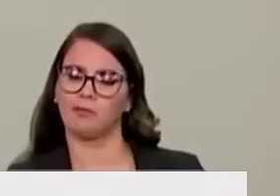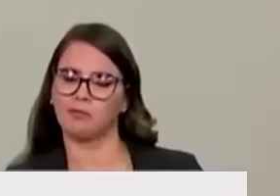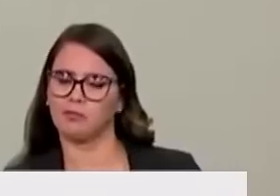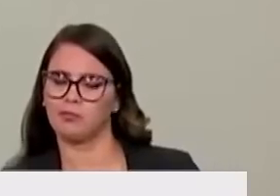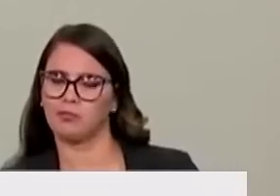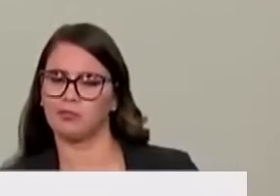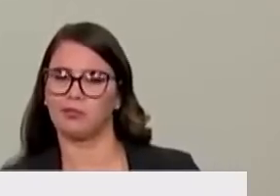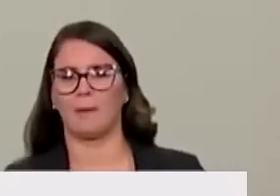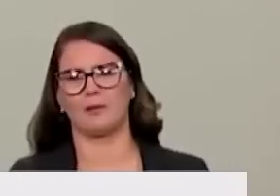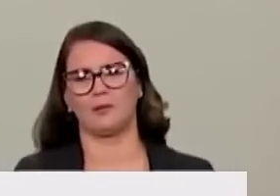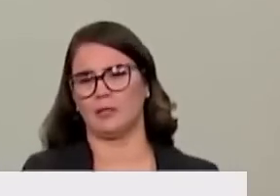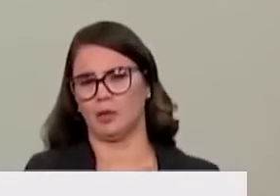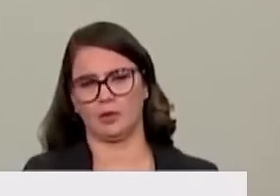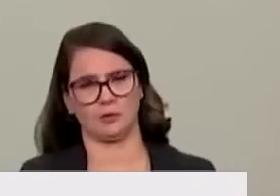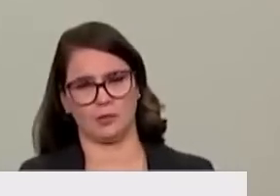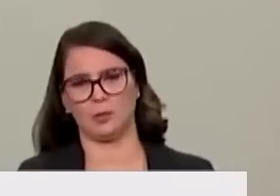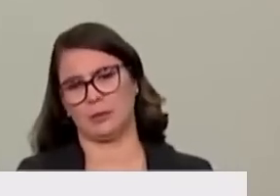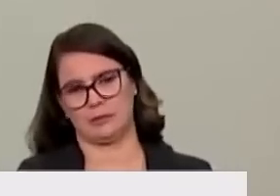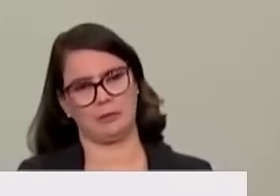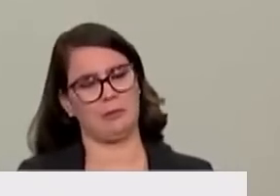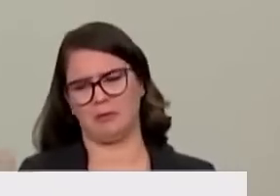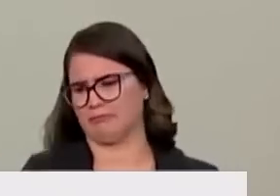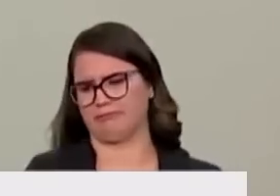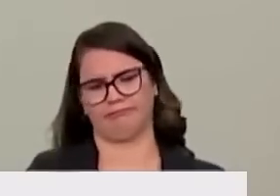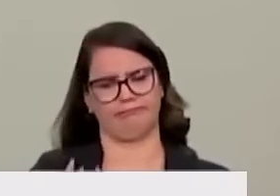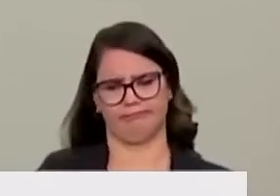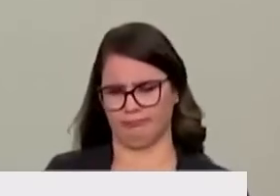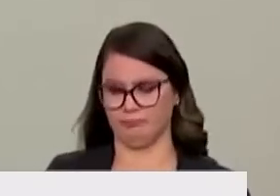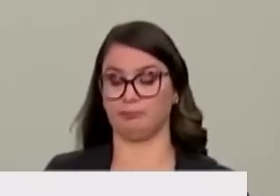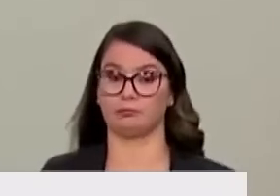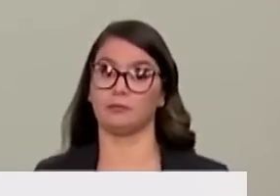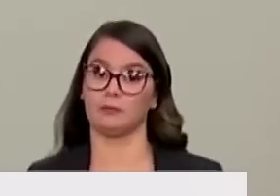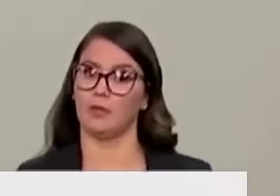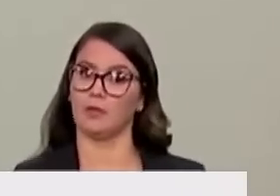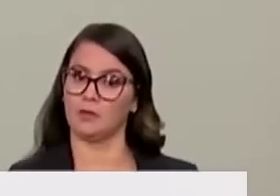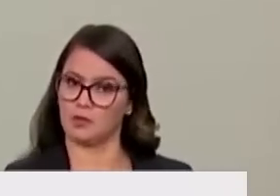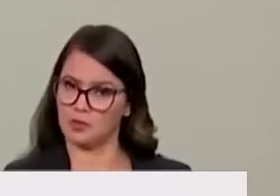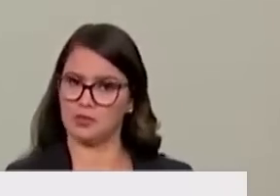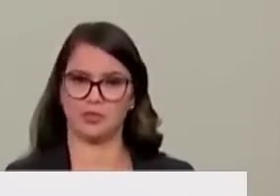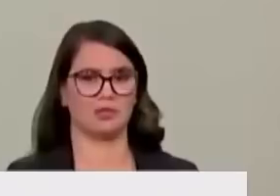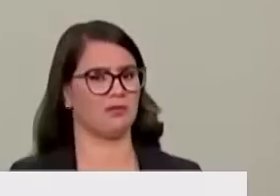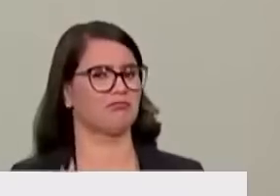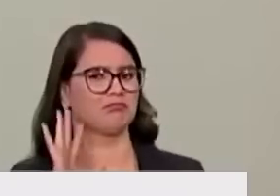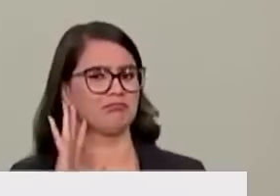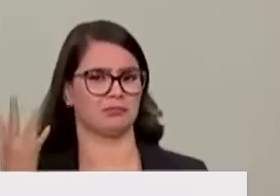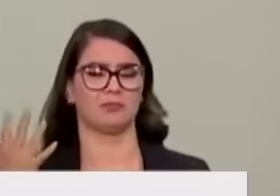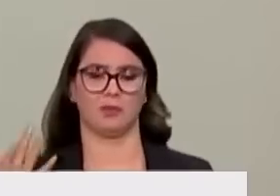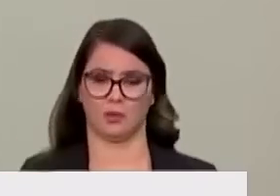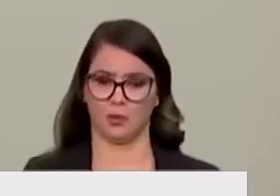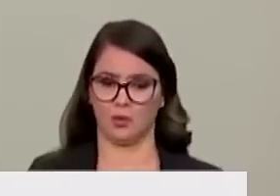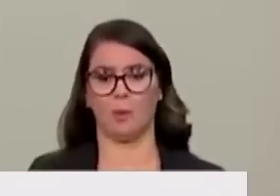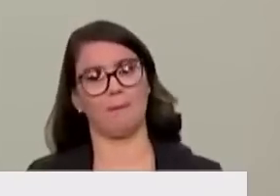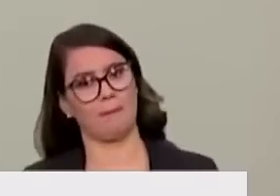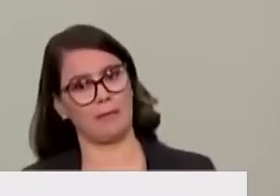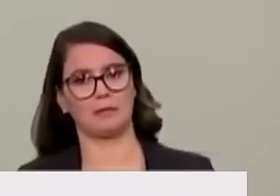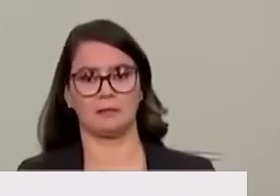décima segunda semana, a dor ceder completamente. Então, muito provavelmente, a cirurgia vai ser bastante eficiente na questão da dor, só que isso demanda